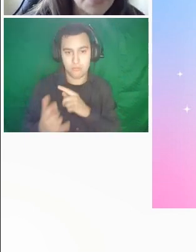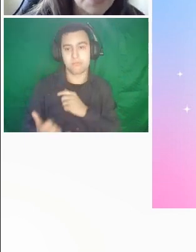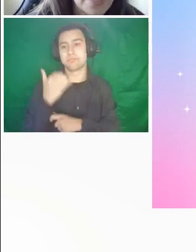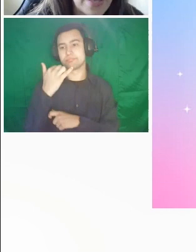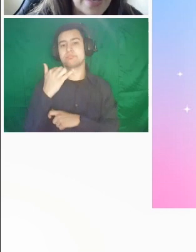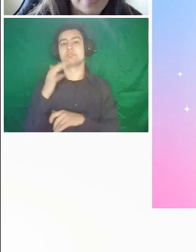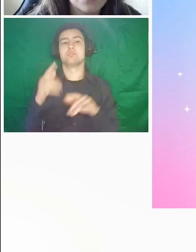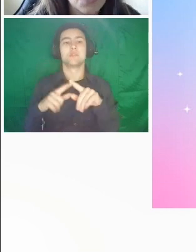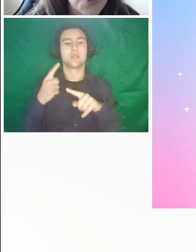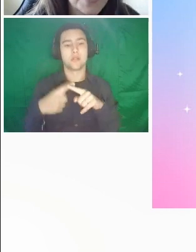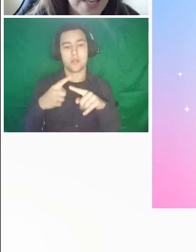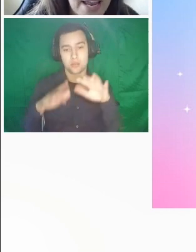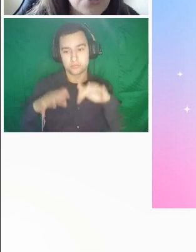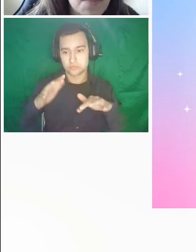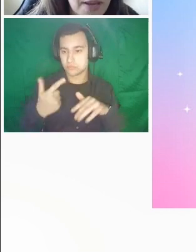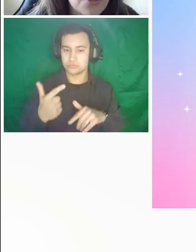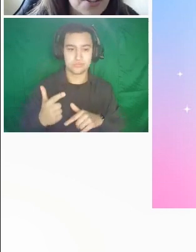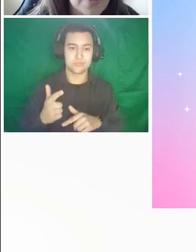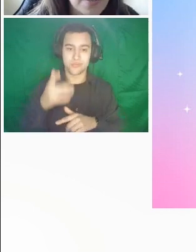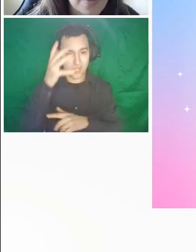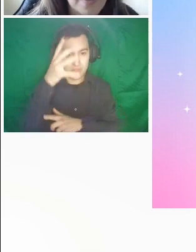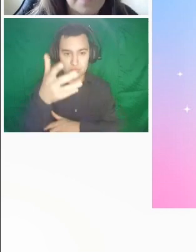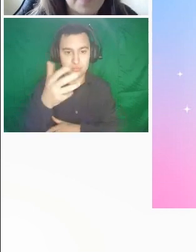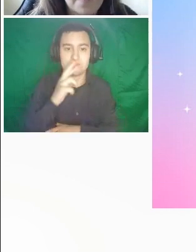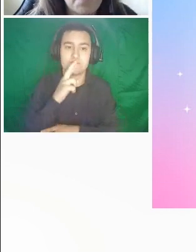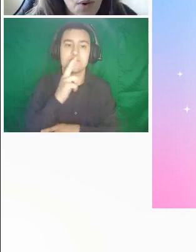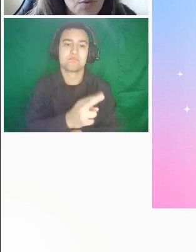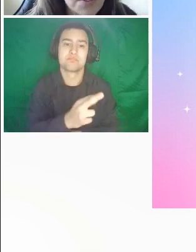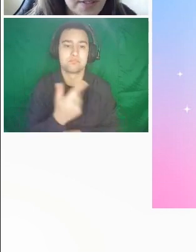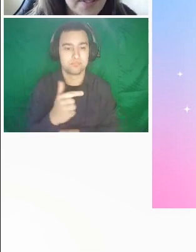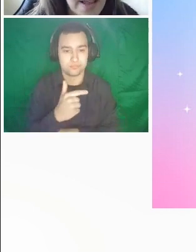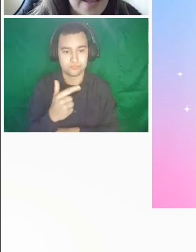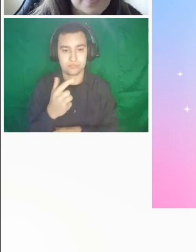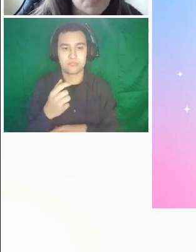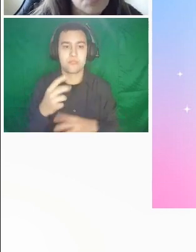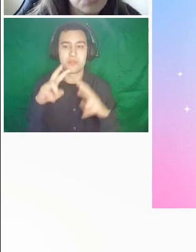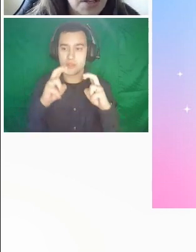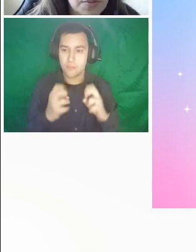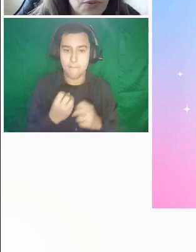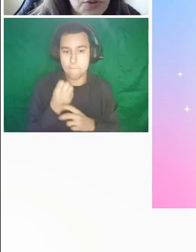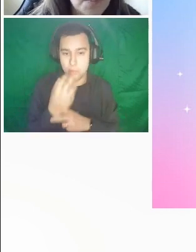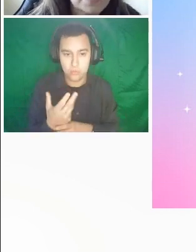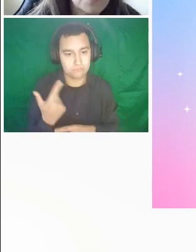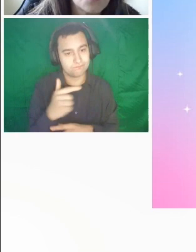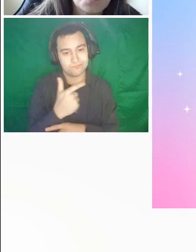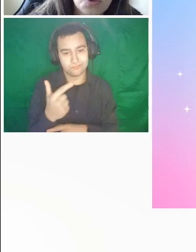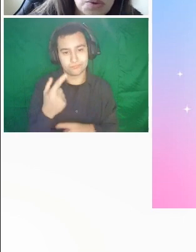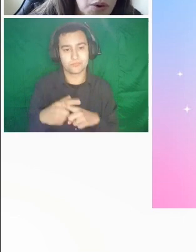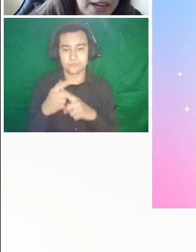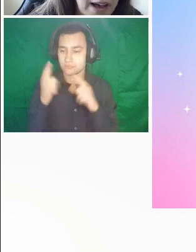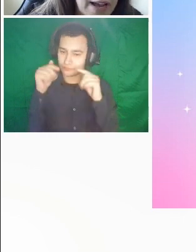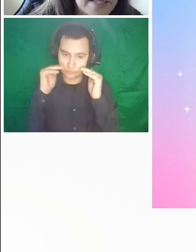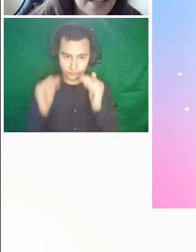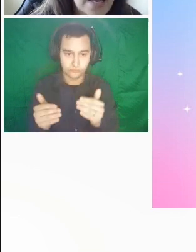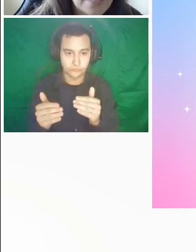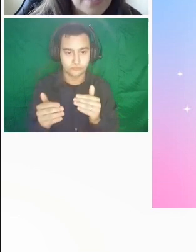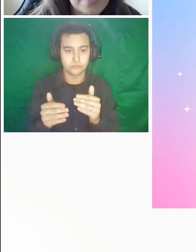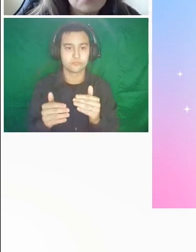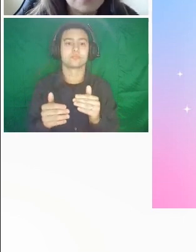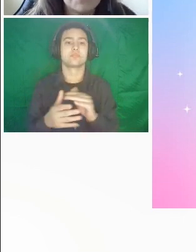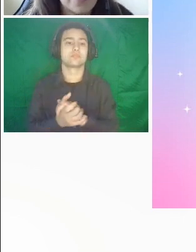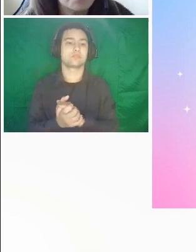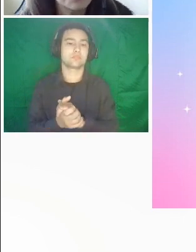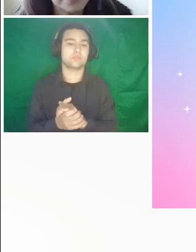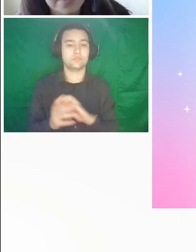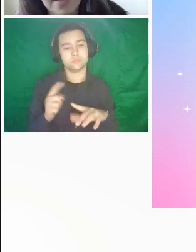resultados eh suficientemente eh bons né são resultados muito específicos muito locais e